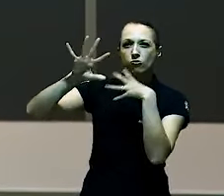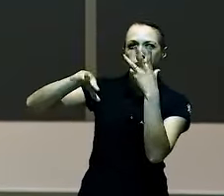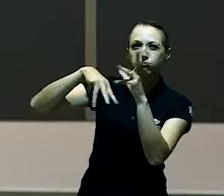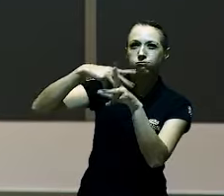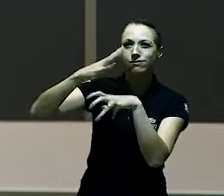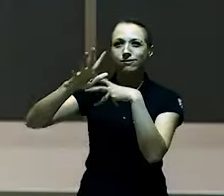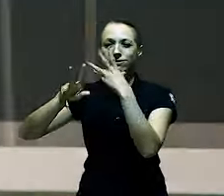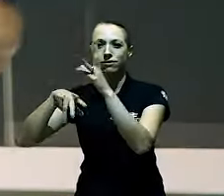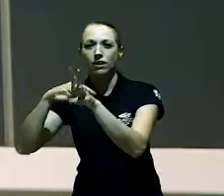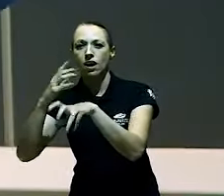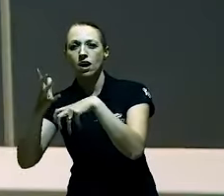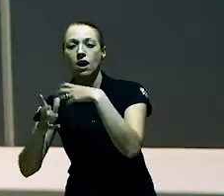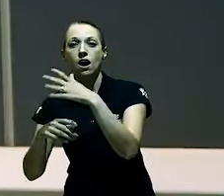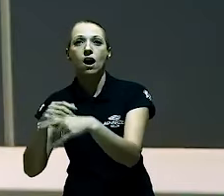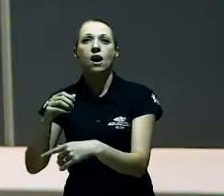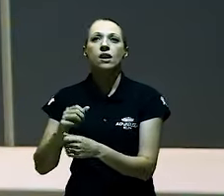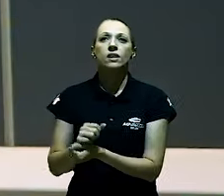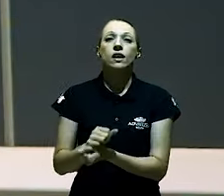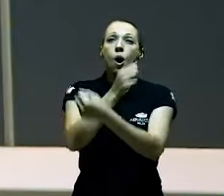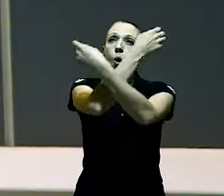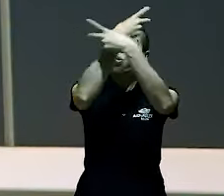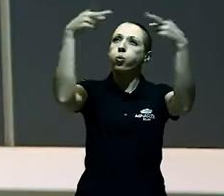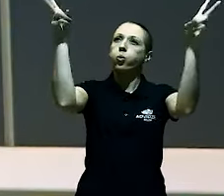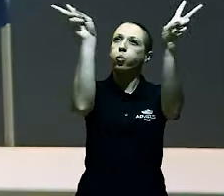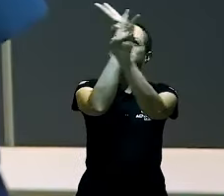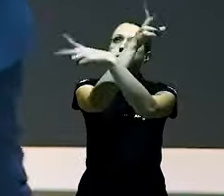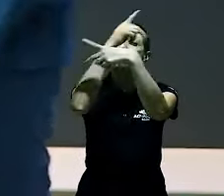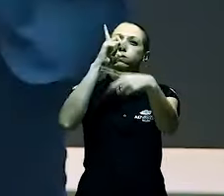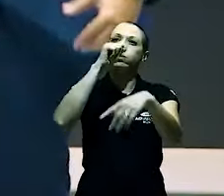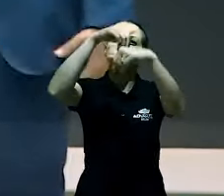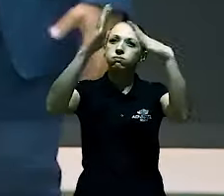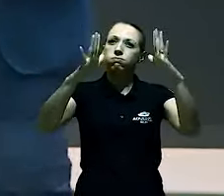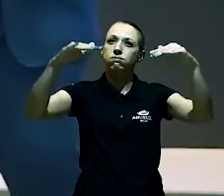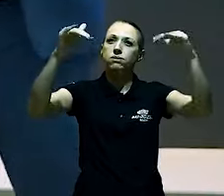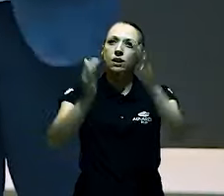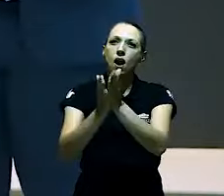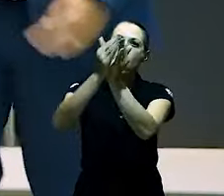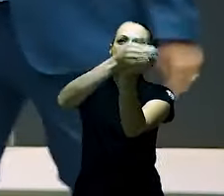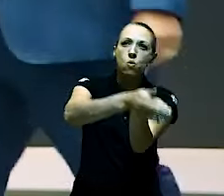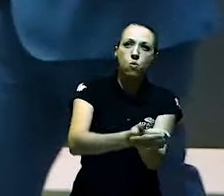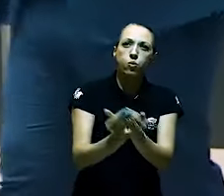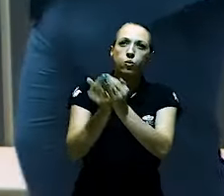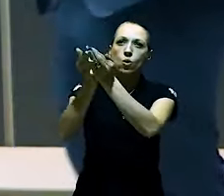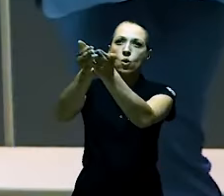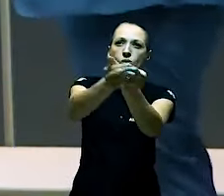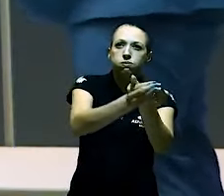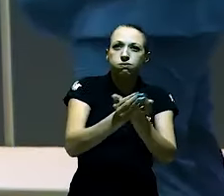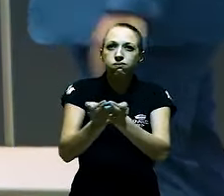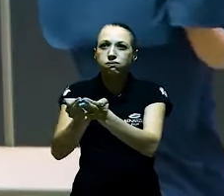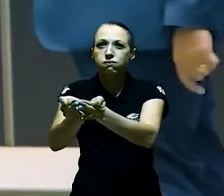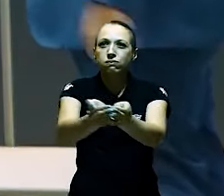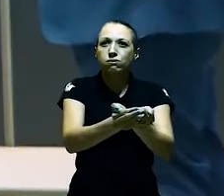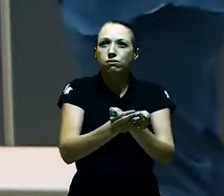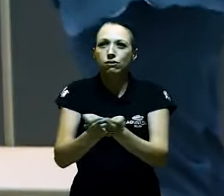crise, o vento jogado no mar, o mar em redemoinho, o barco pensando,